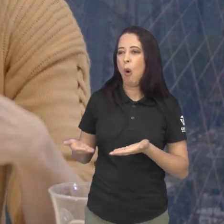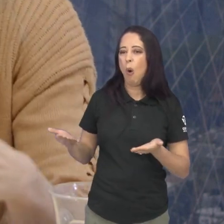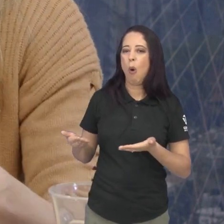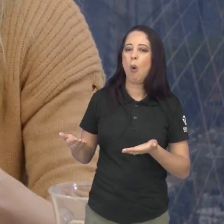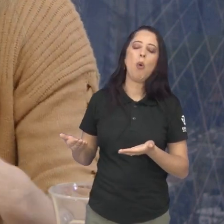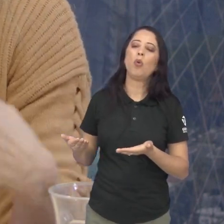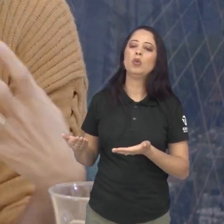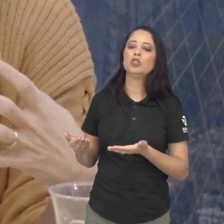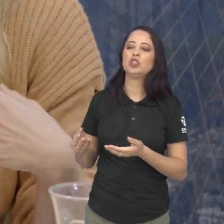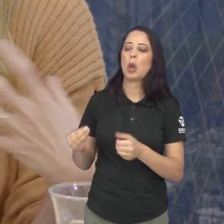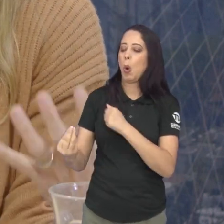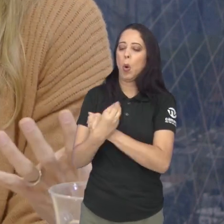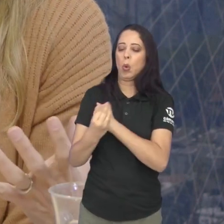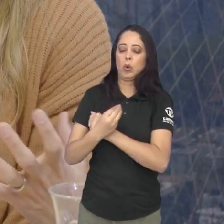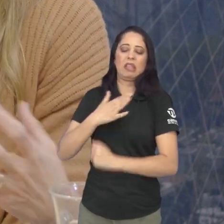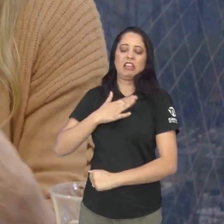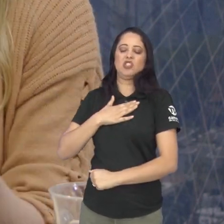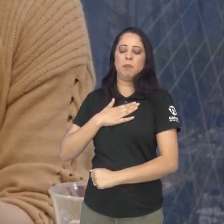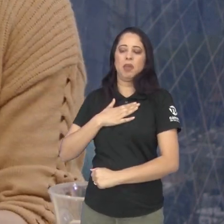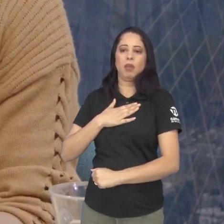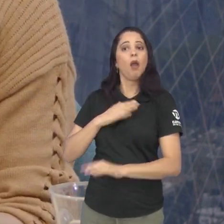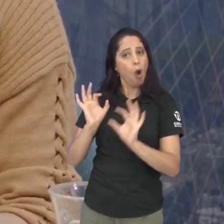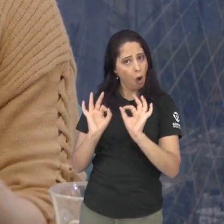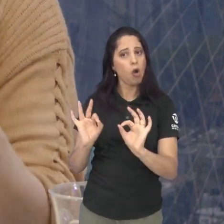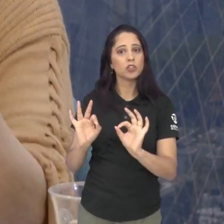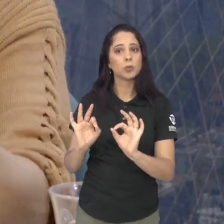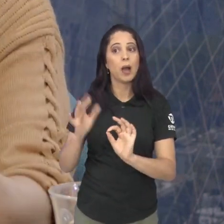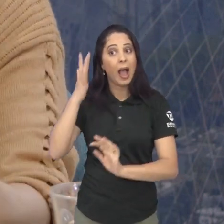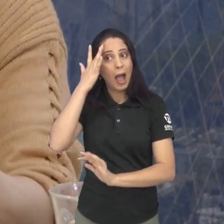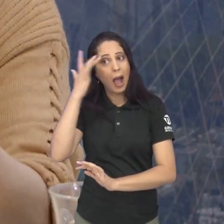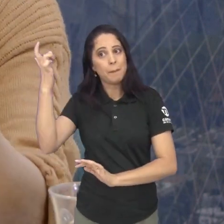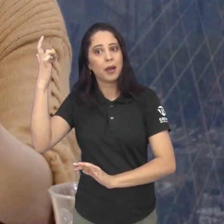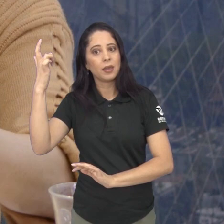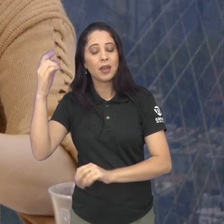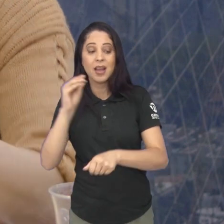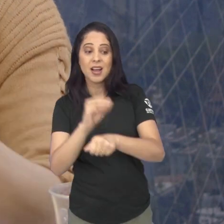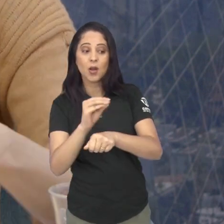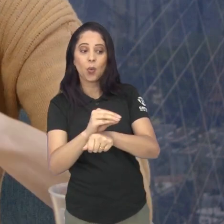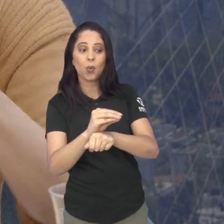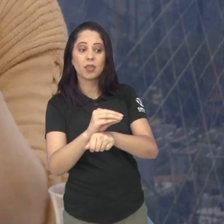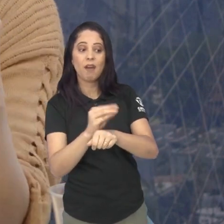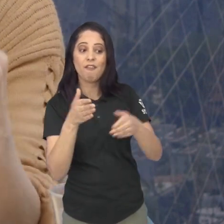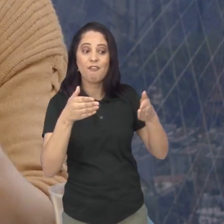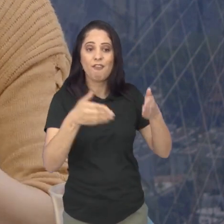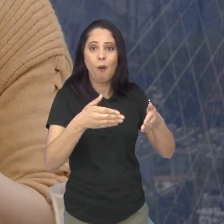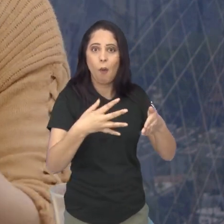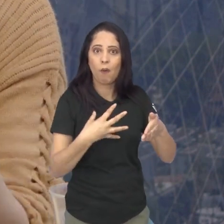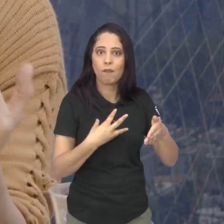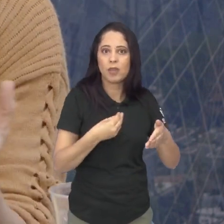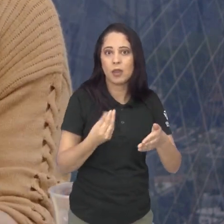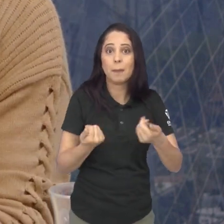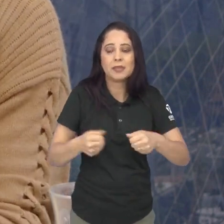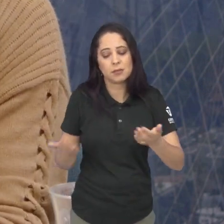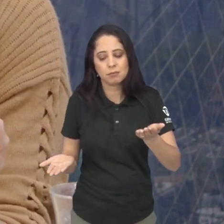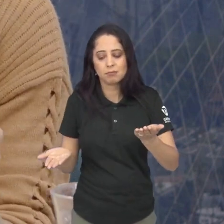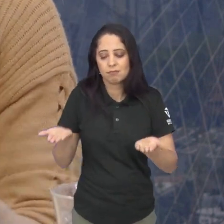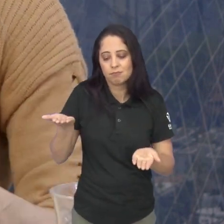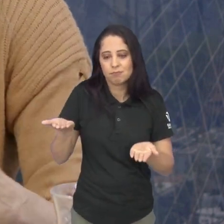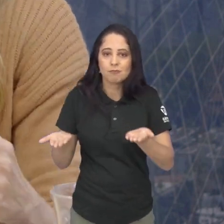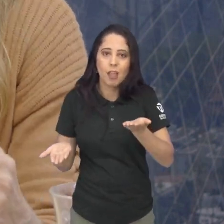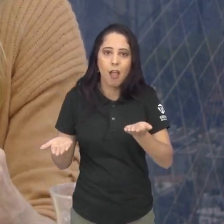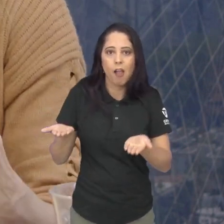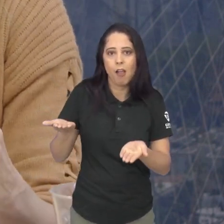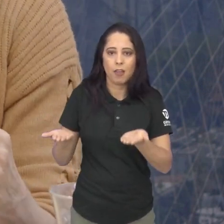hoje eu gastei mais tempo só comigo. Ótimo. Então amanhã você vai e você vai buscando esse equilíbrio na sua vida.